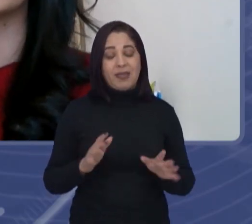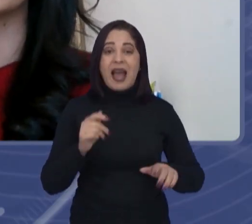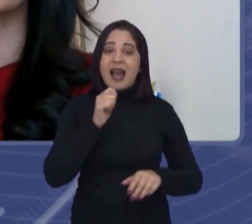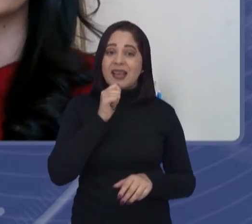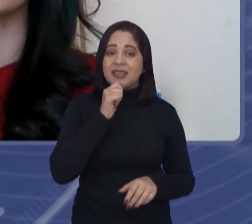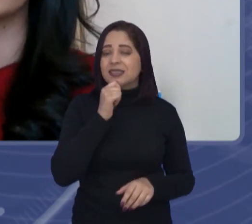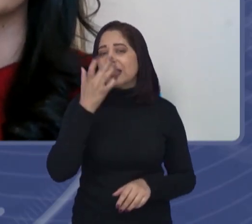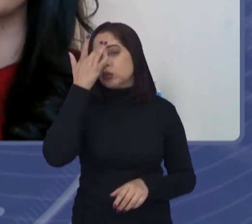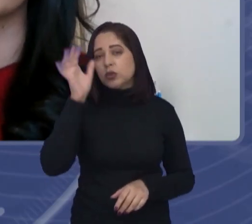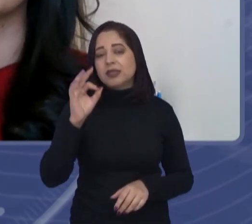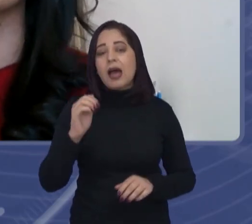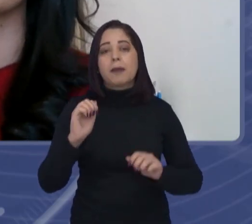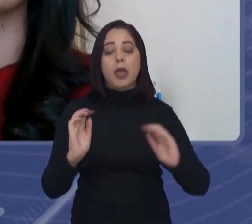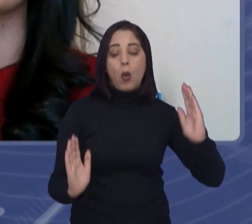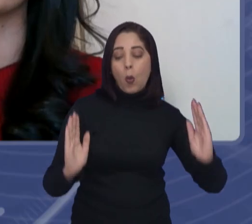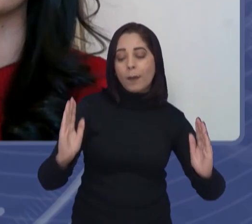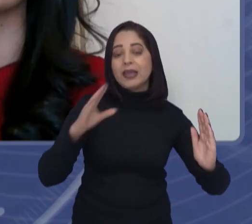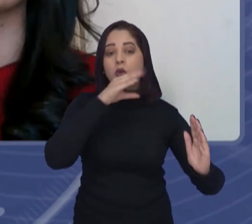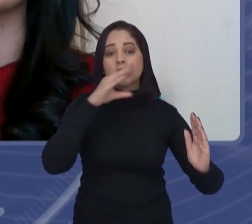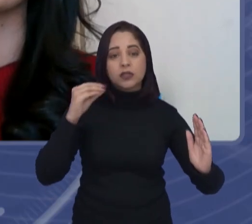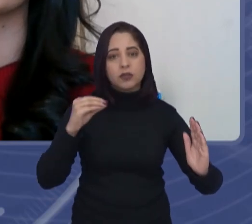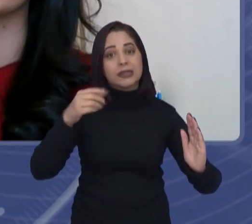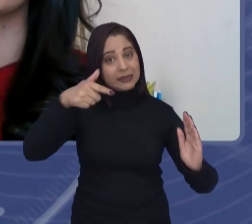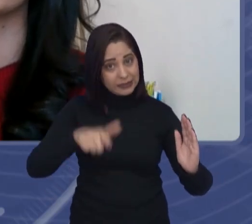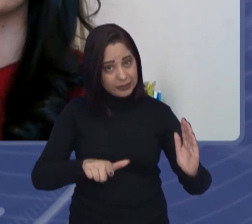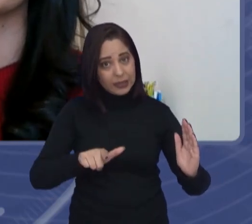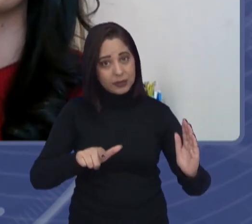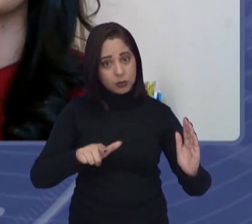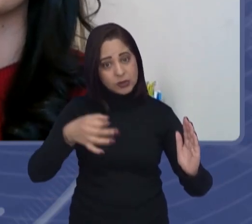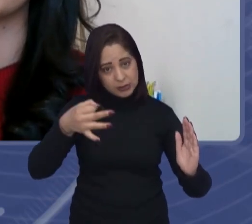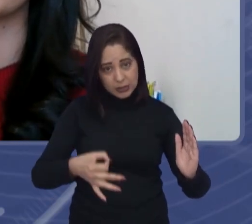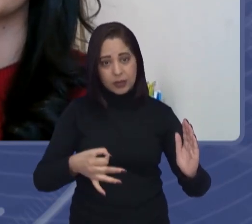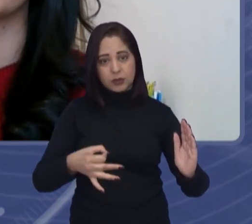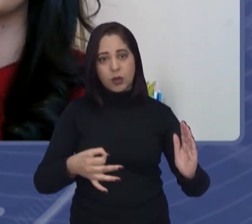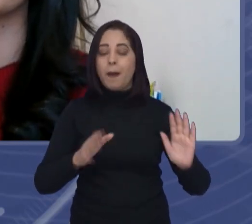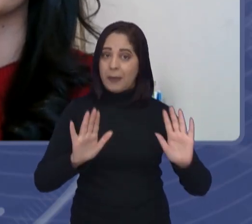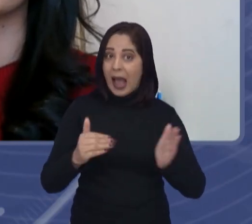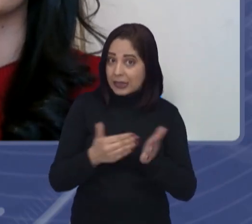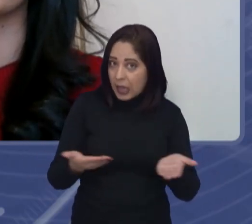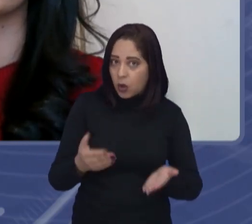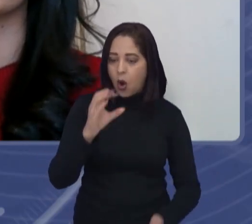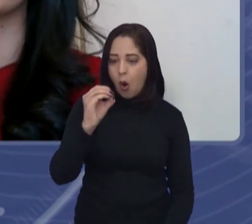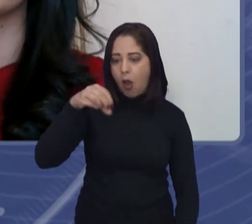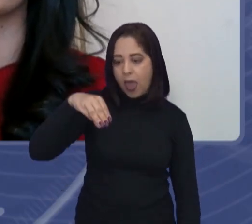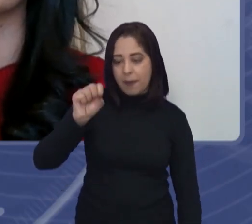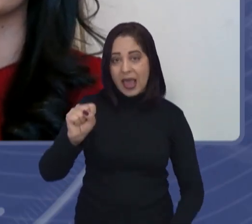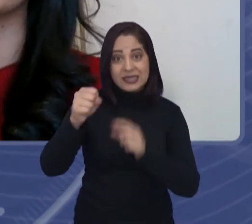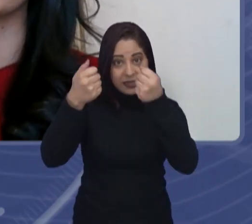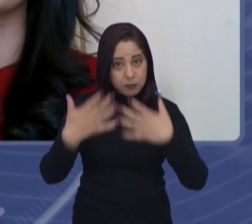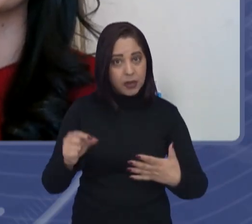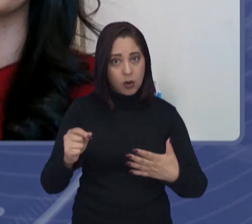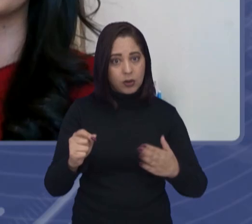que até quando vai a adolescência. Repito, até o momento, né, a OMS afirma que até os 19 anos,